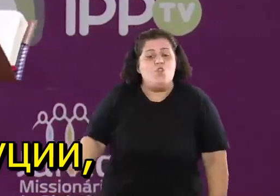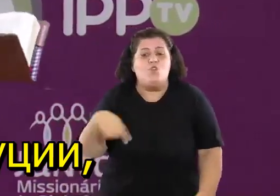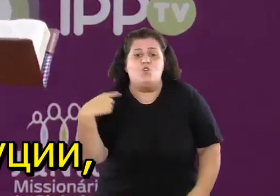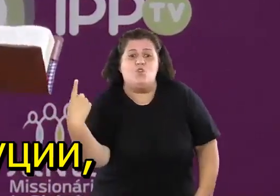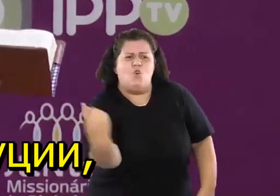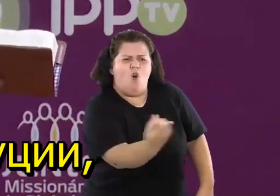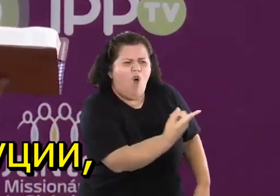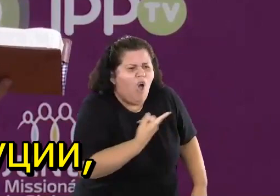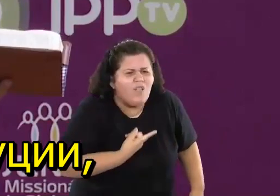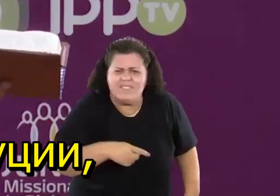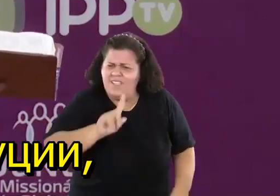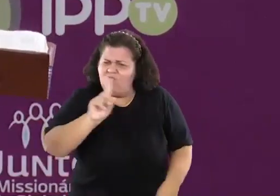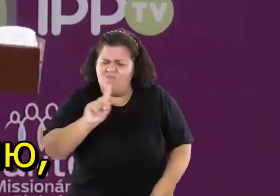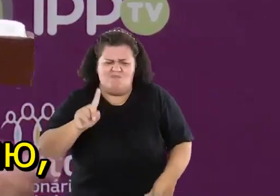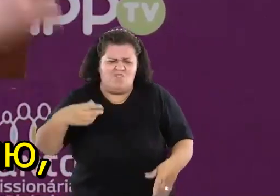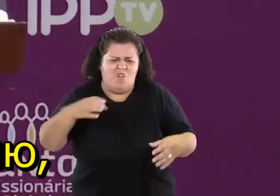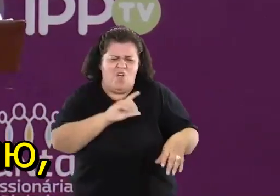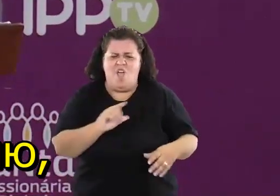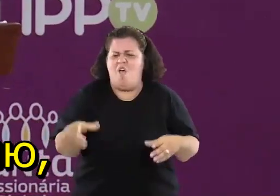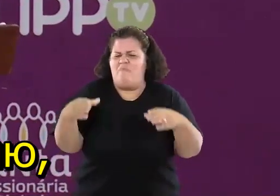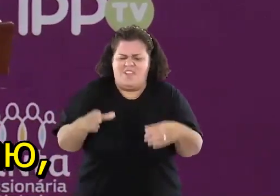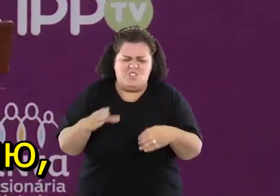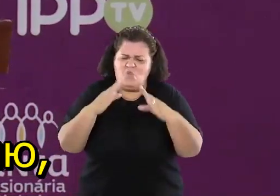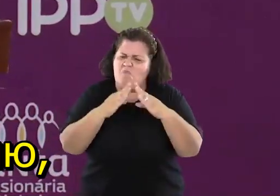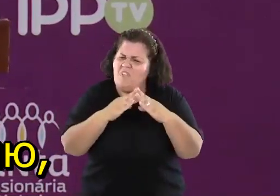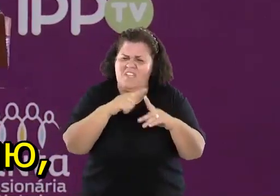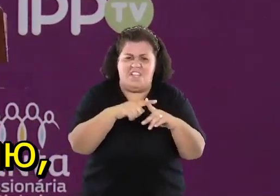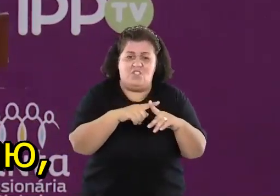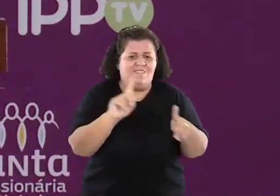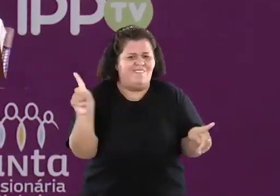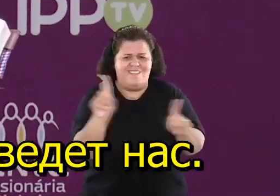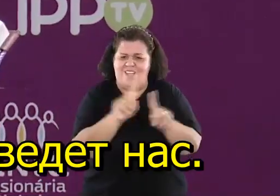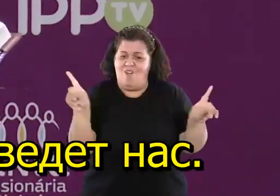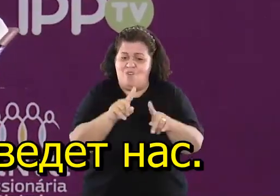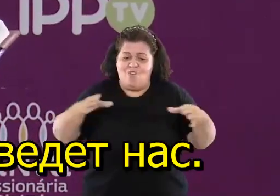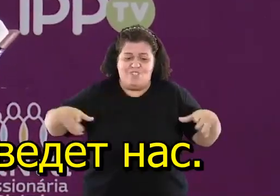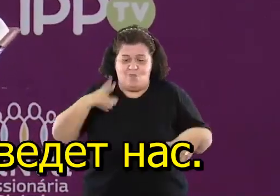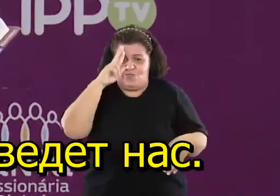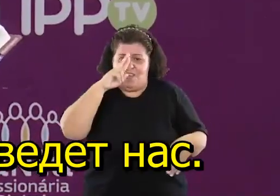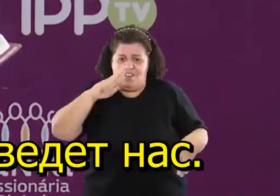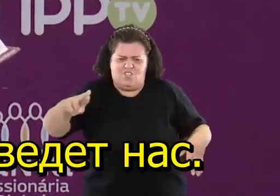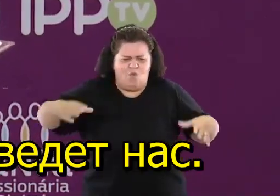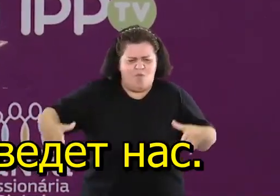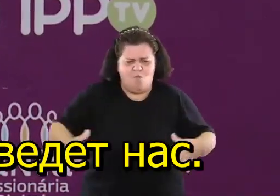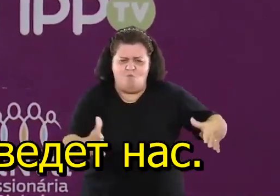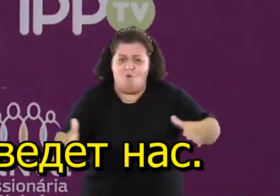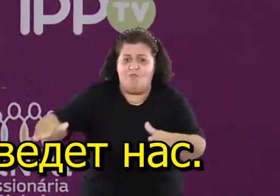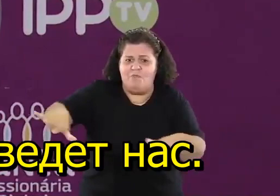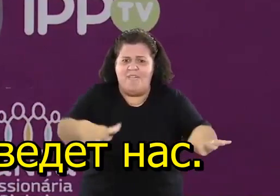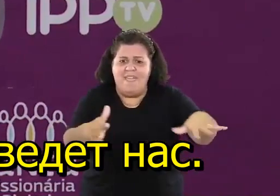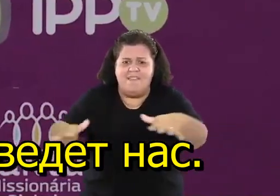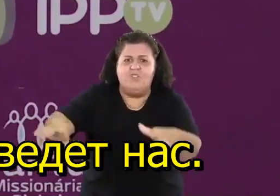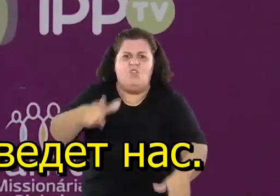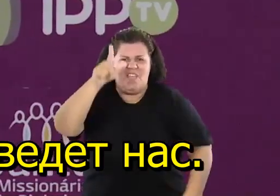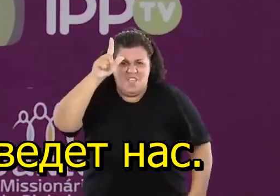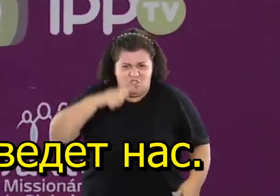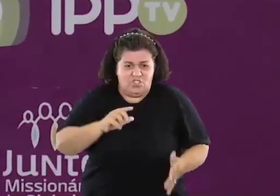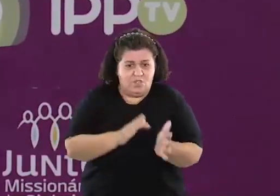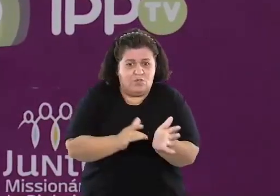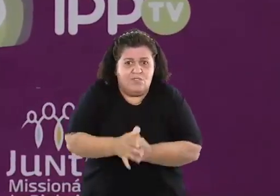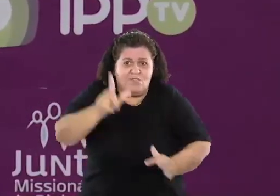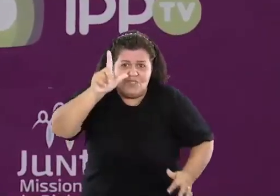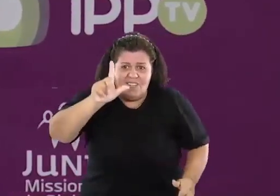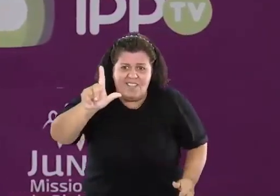pertencemos apenas a uma instituição, nós pertencemos a um movimento, porque o nosso Senhor está indo, liderando na nossa